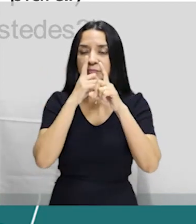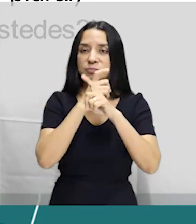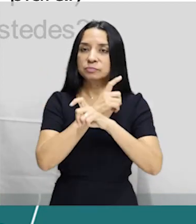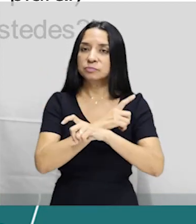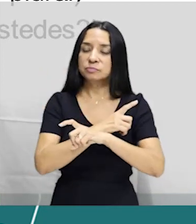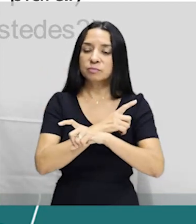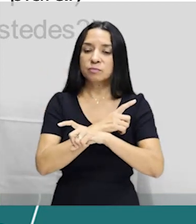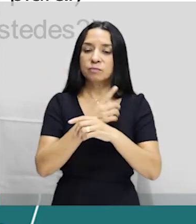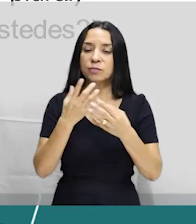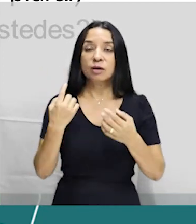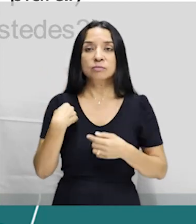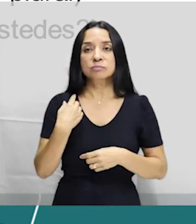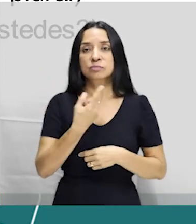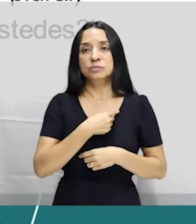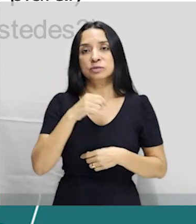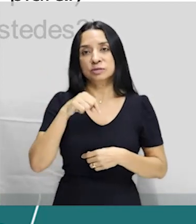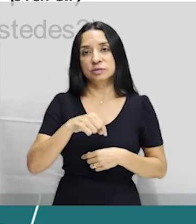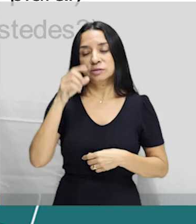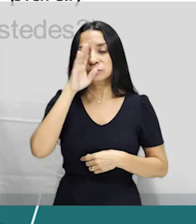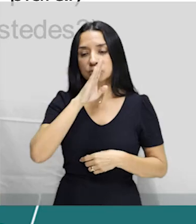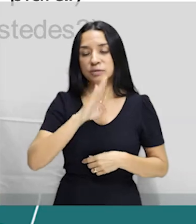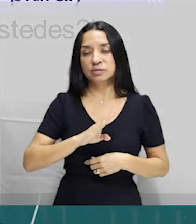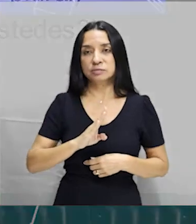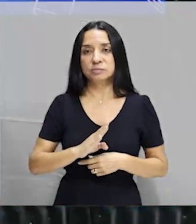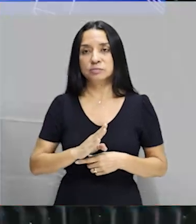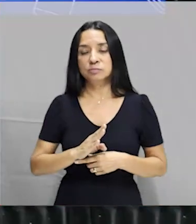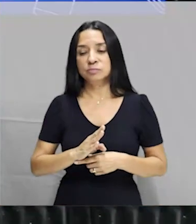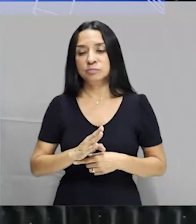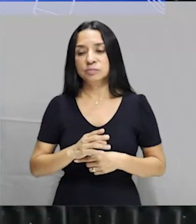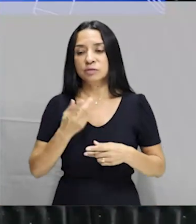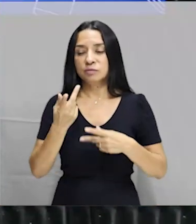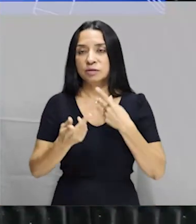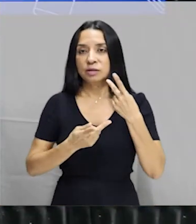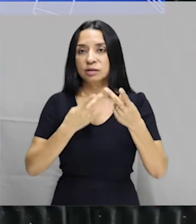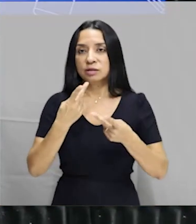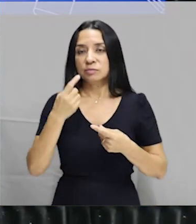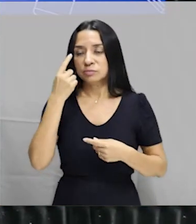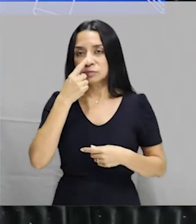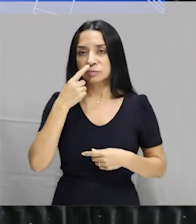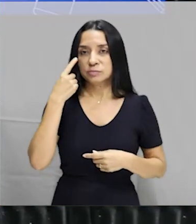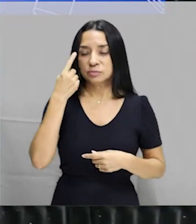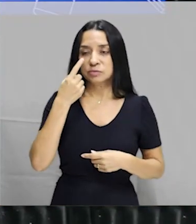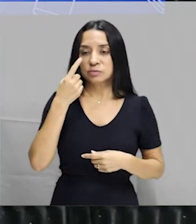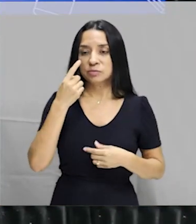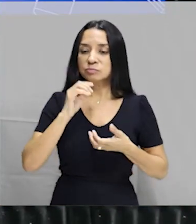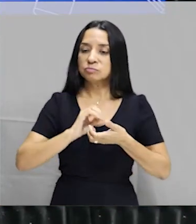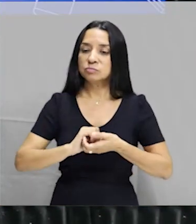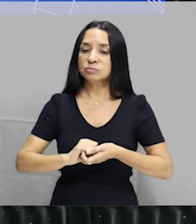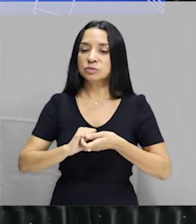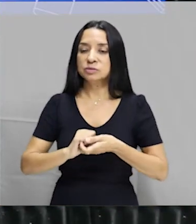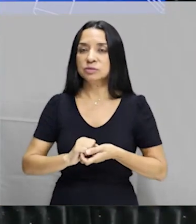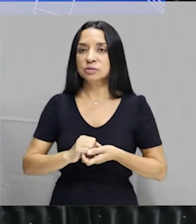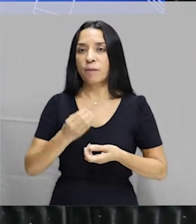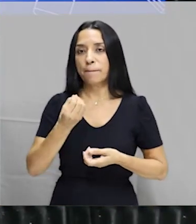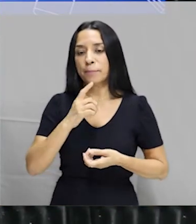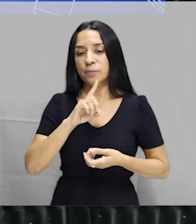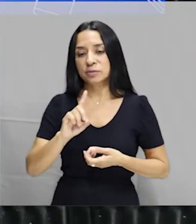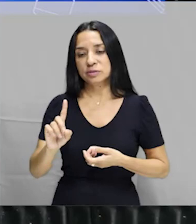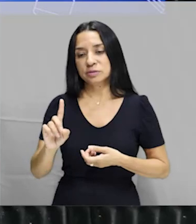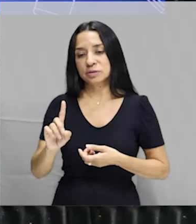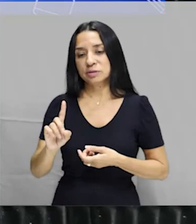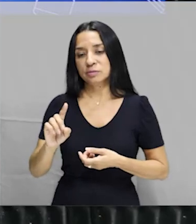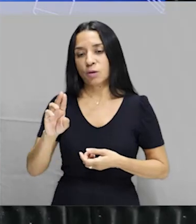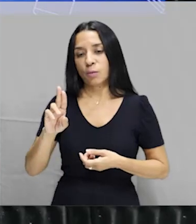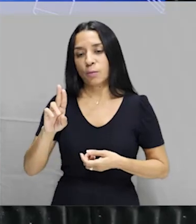Dificilmente, né, nós aqui no Brasil, nós que falamos espanhol, nos cumprimentamos com buen dia. Geralmente é